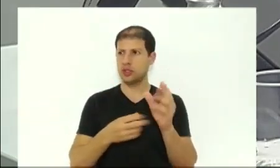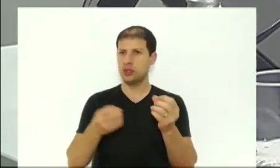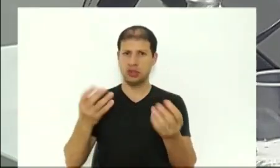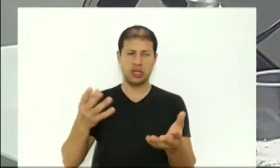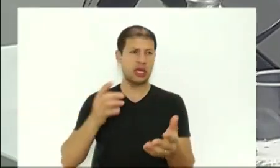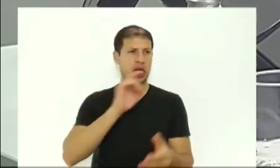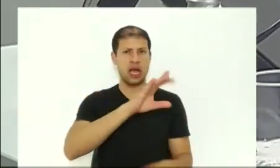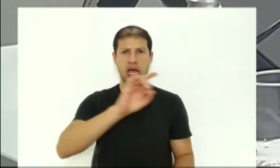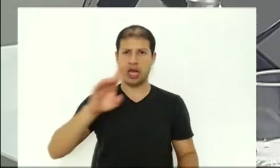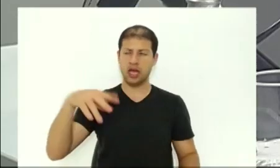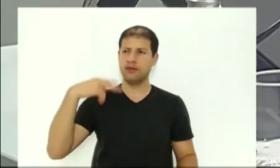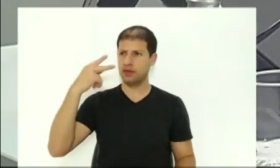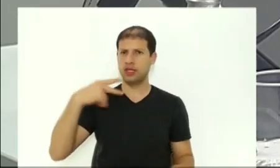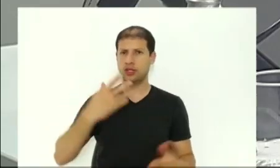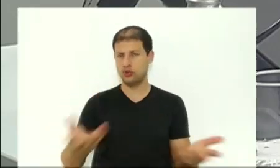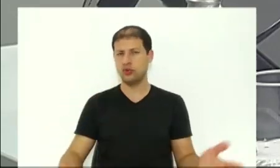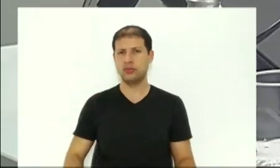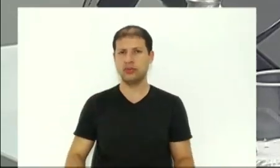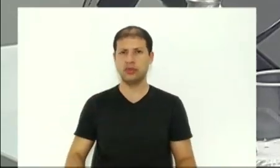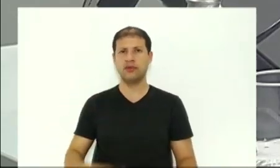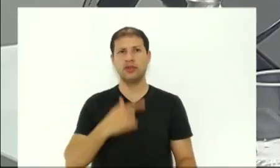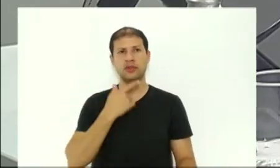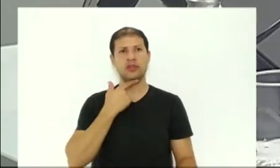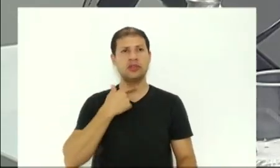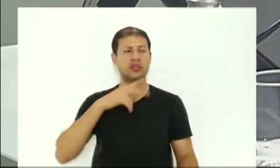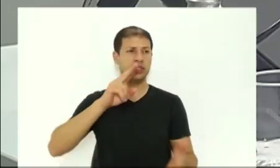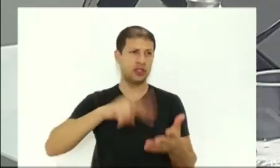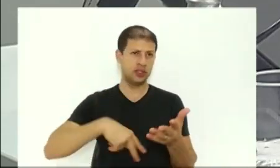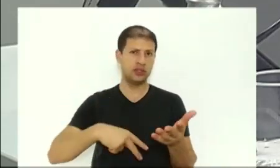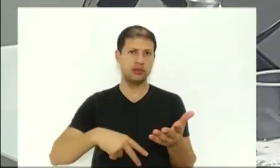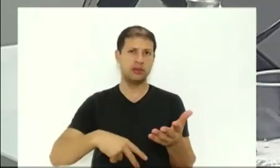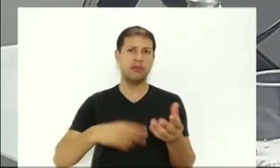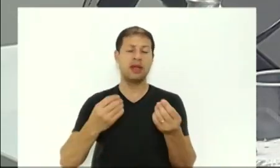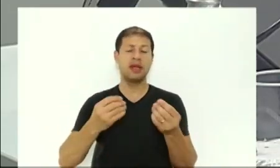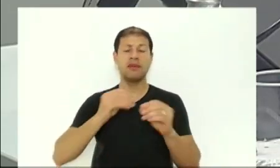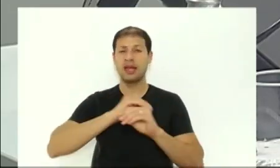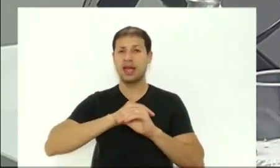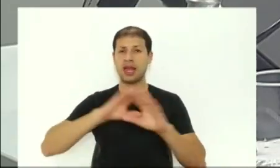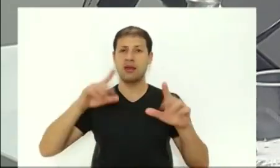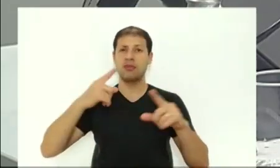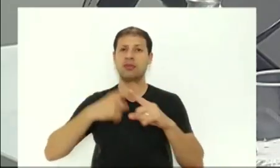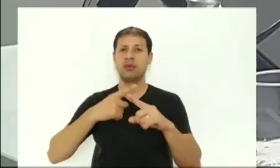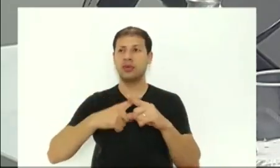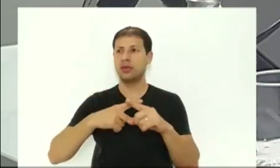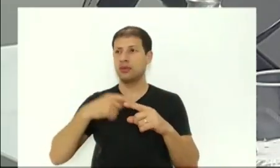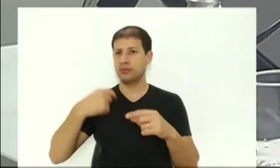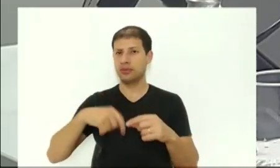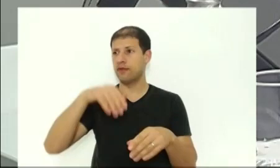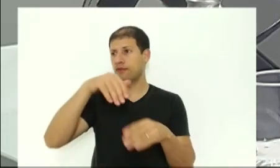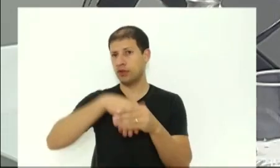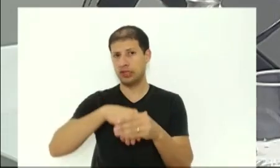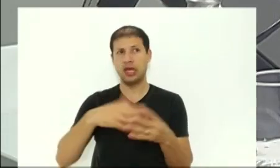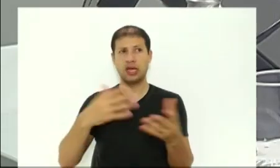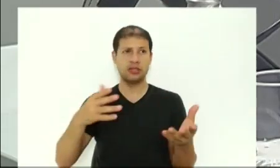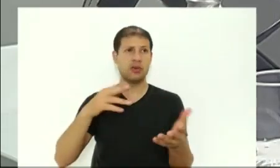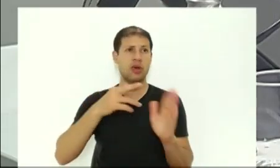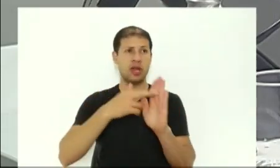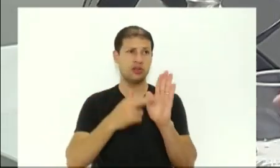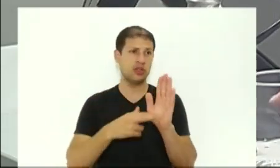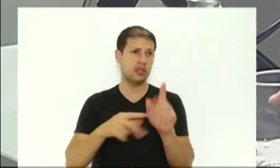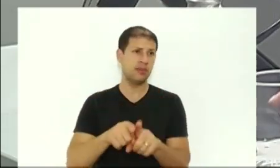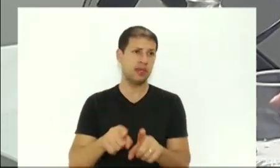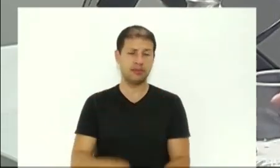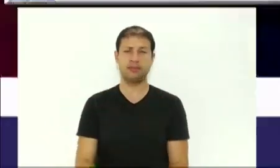mesa e gostaria que fosse lido, né, para que ficasse claro, porque vai ter que ser submetido, inclusive votado esse relatório também, né?